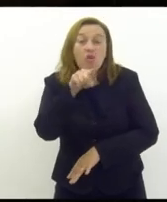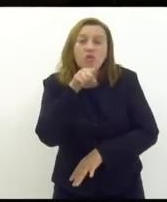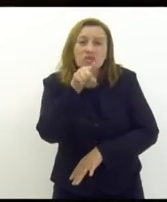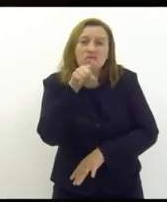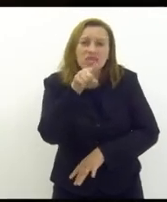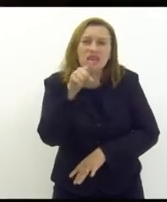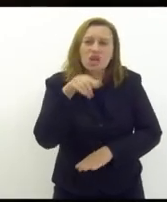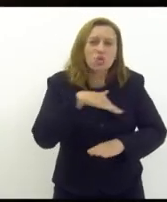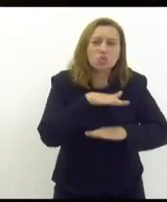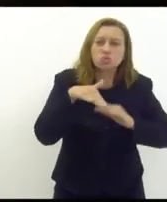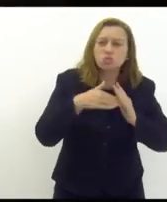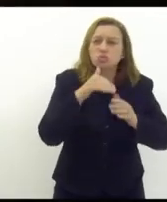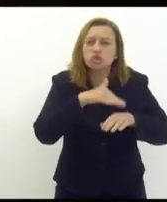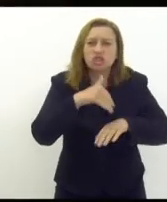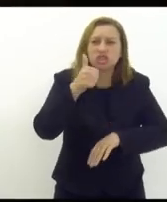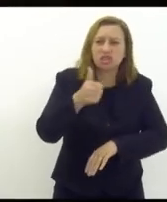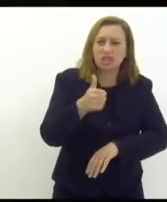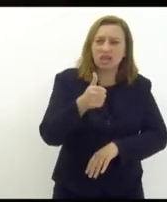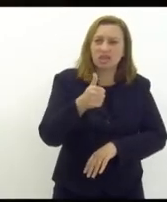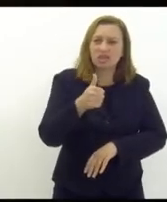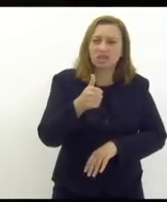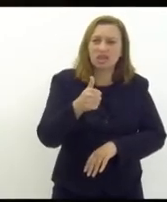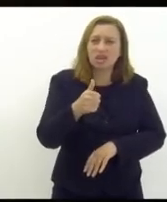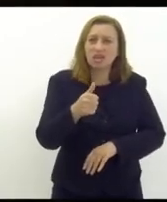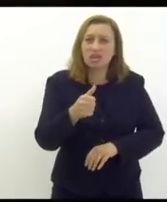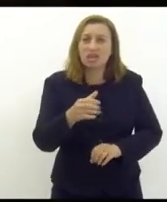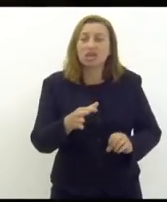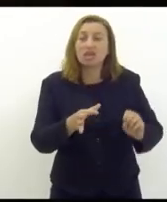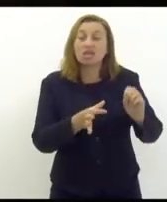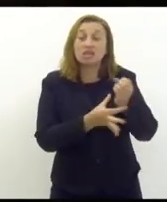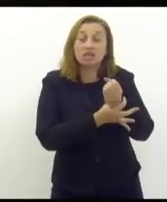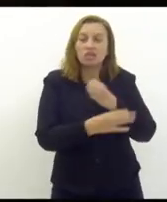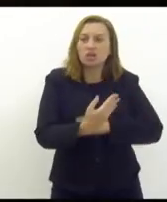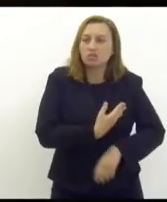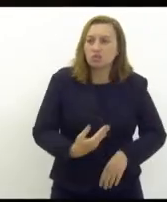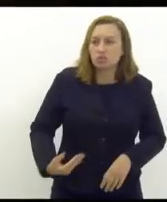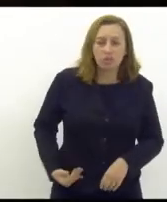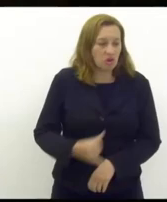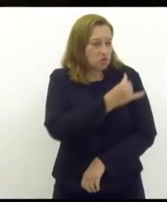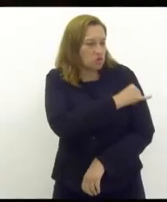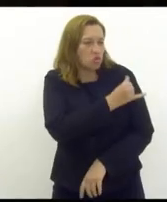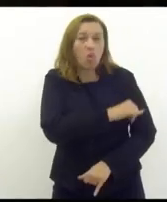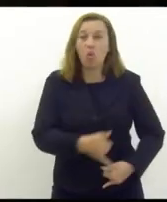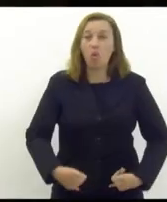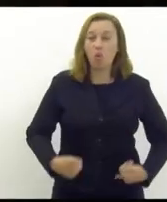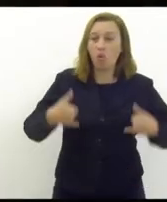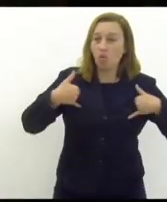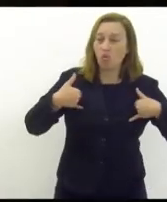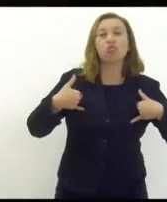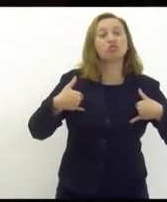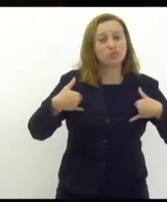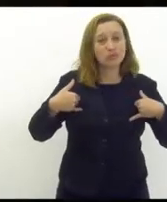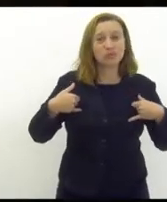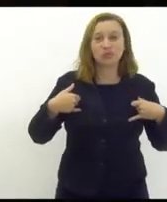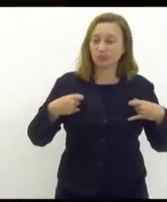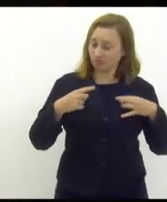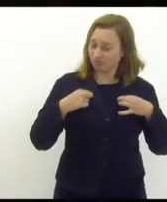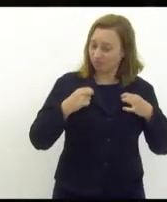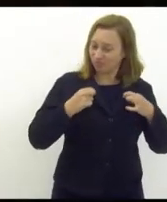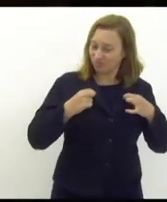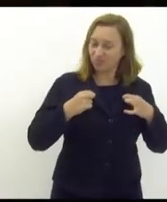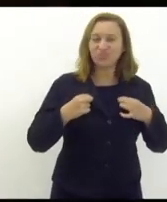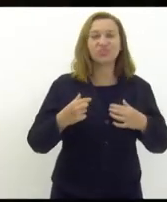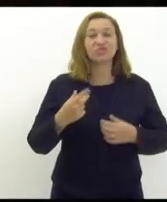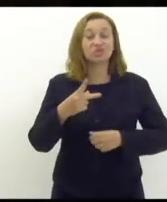com toda dignidade é guarda municipal no Rio de Janeiro e Honra sua farda se orgulha da Farda que você